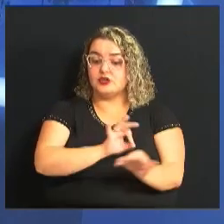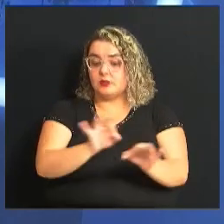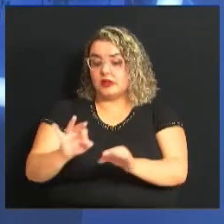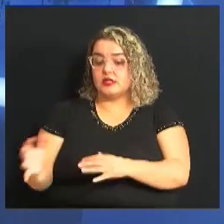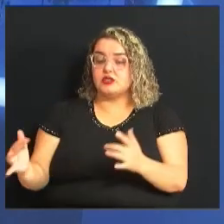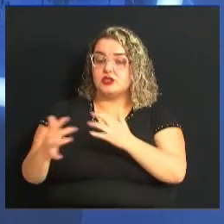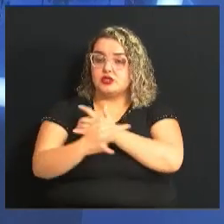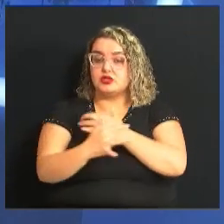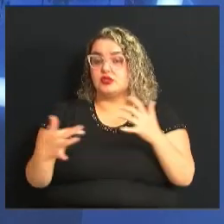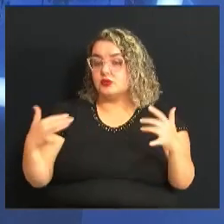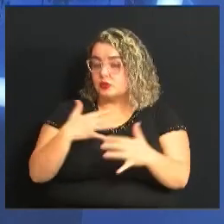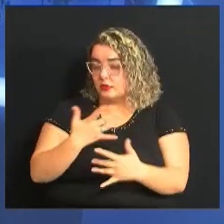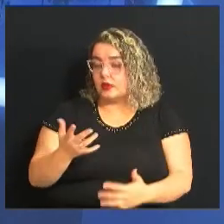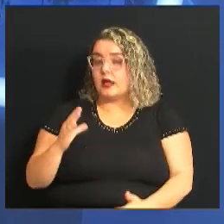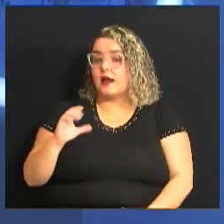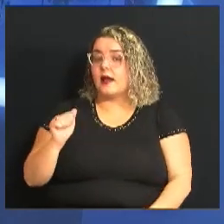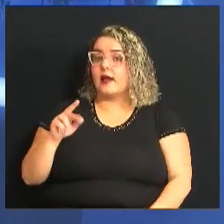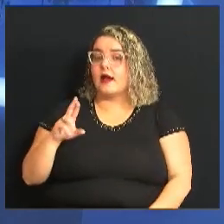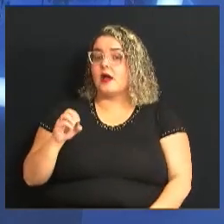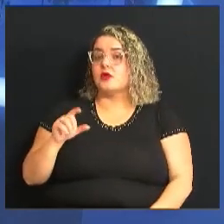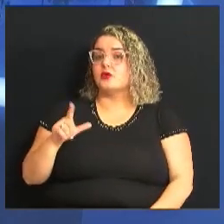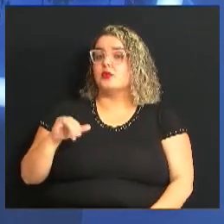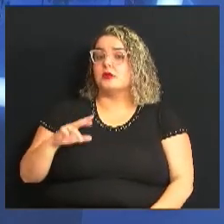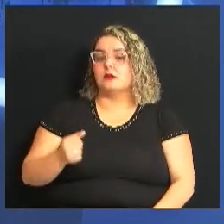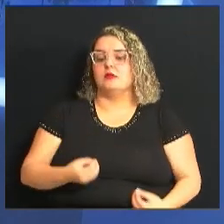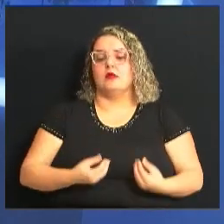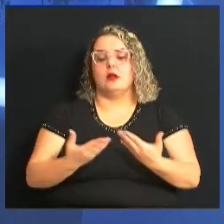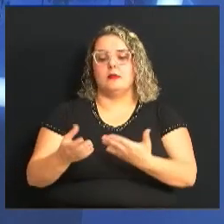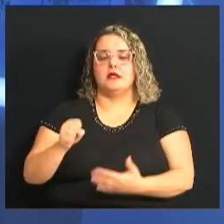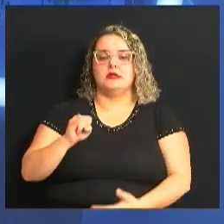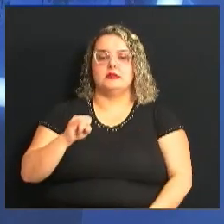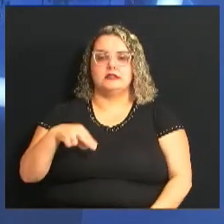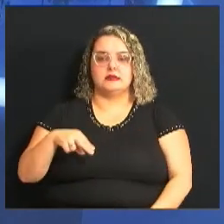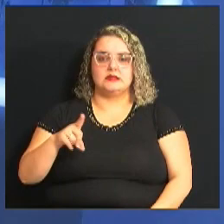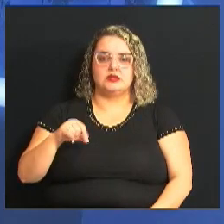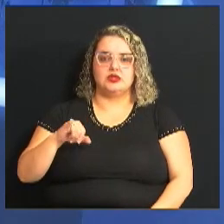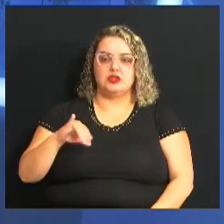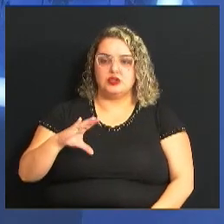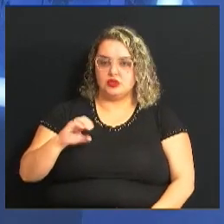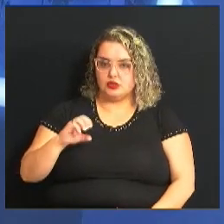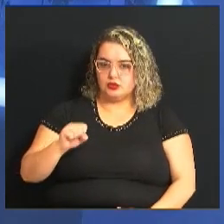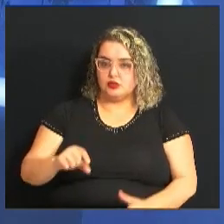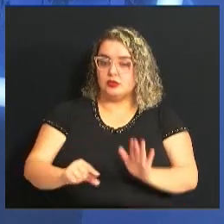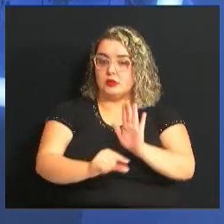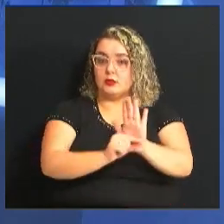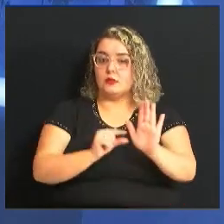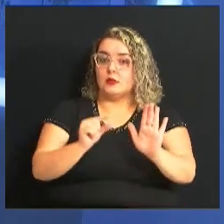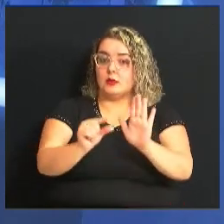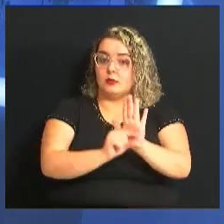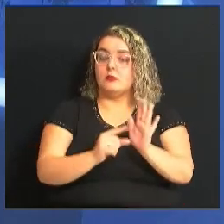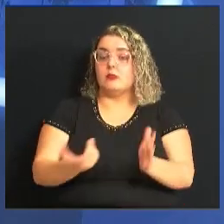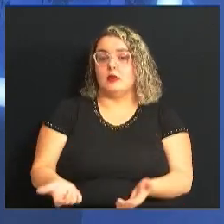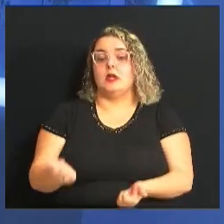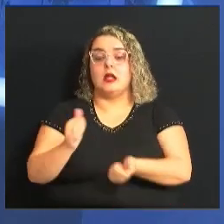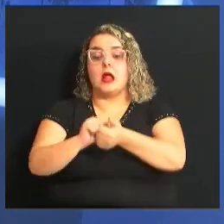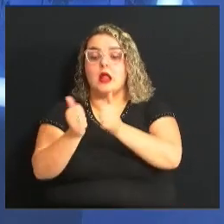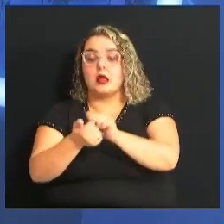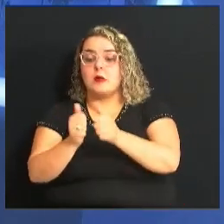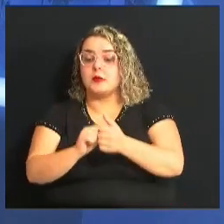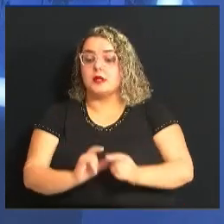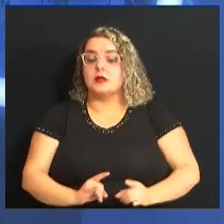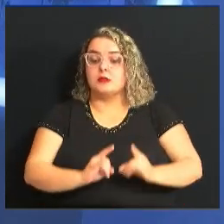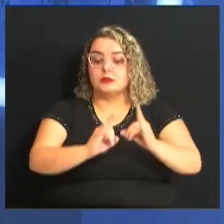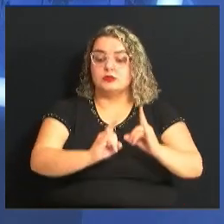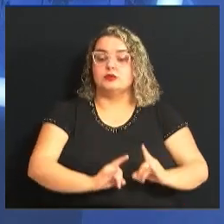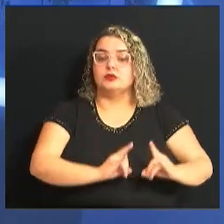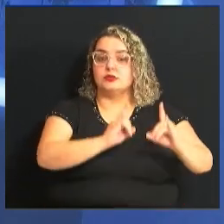Carolina Baracá, vai apresentar aos síndicos a minuta da Lei de Incentivos para a reabilitação dos edifícios. A gente lembra